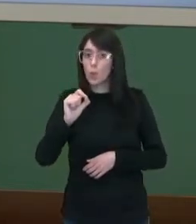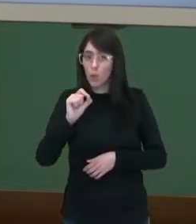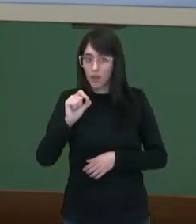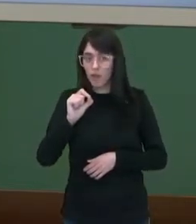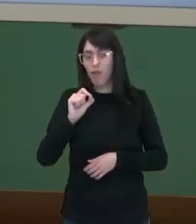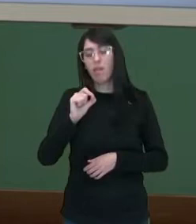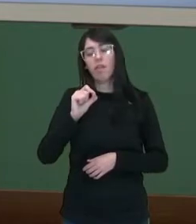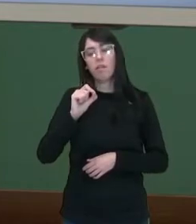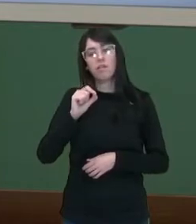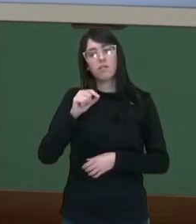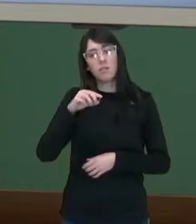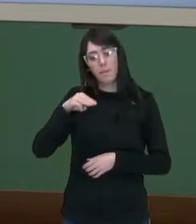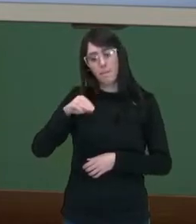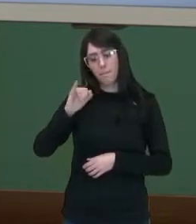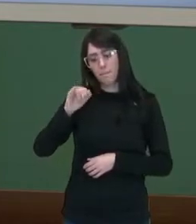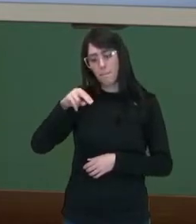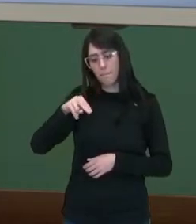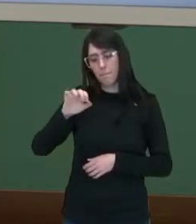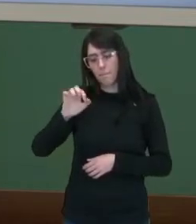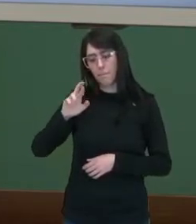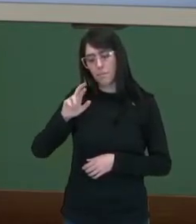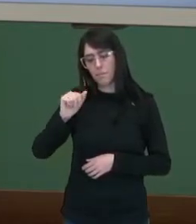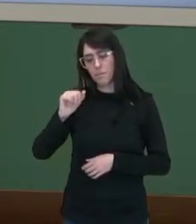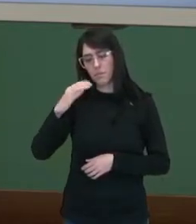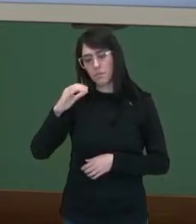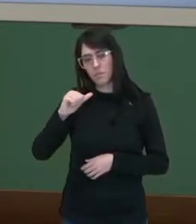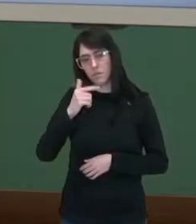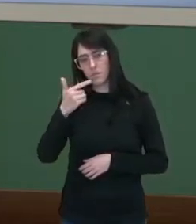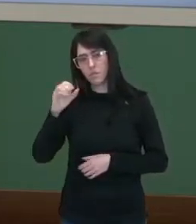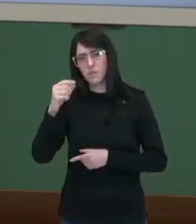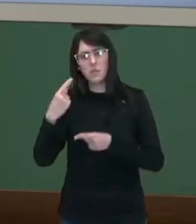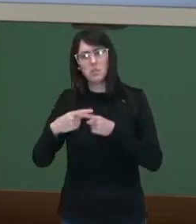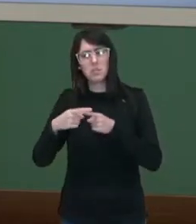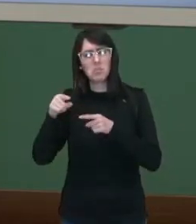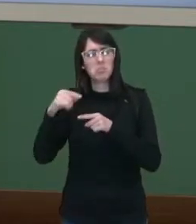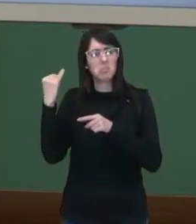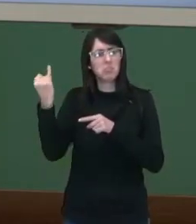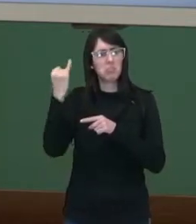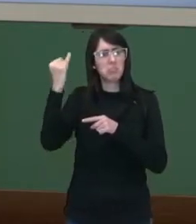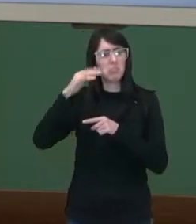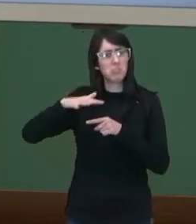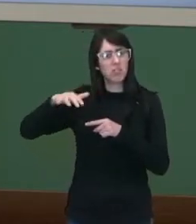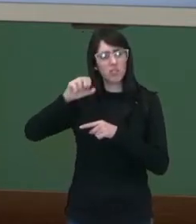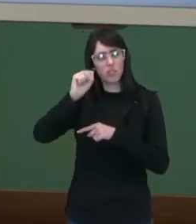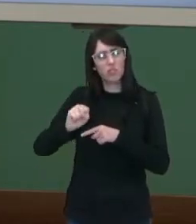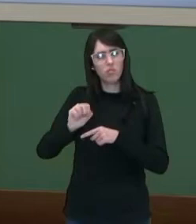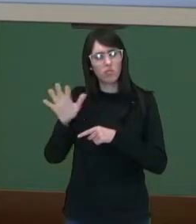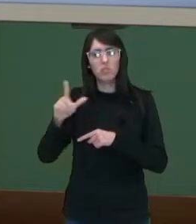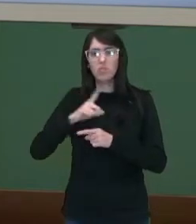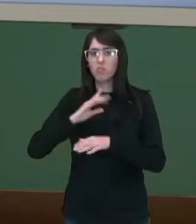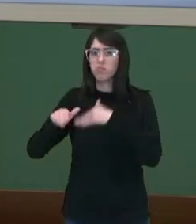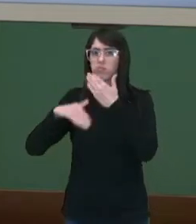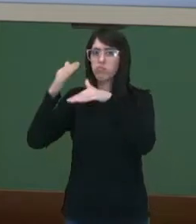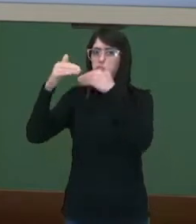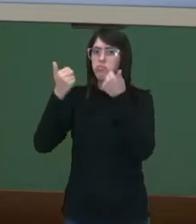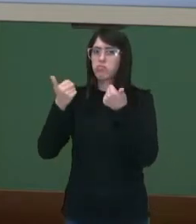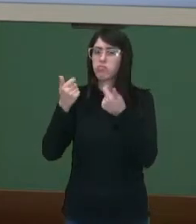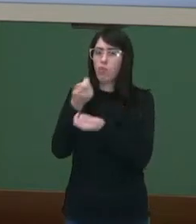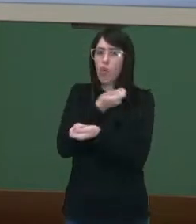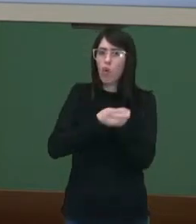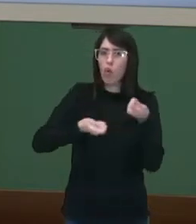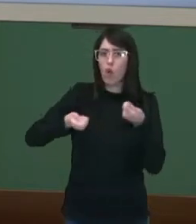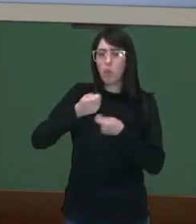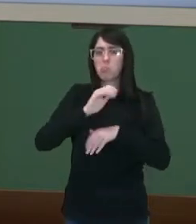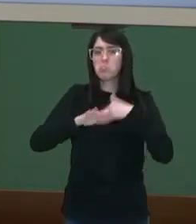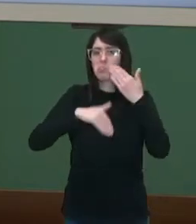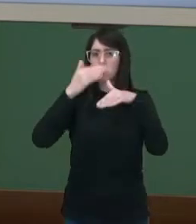por que que ela é importante para uma região do Brasil, como a região Sudeste, que é uma região extremamente desenvolvida economicamente